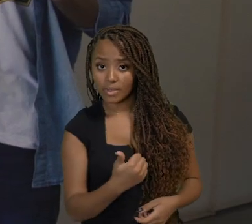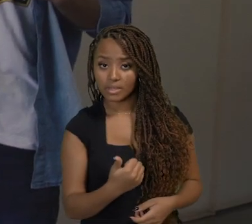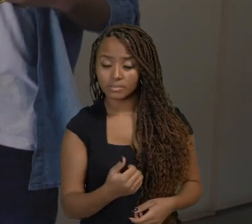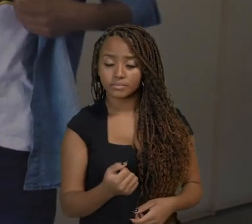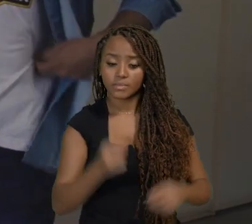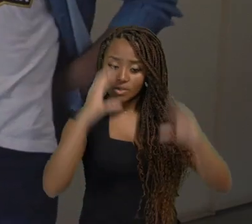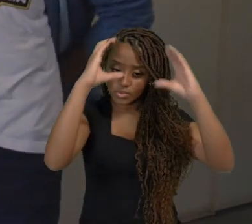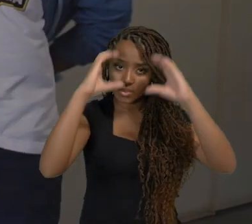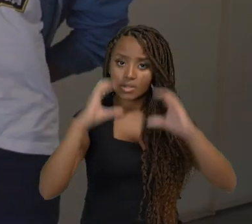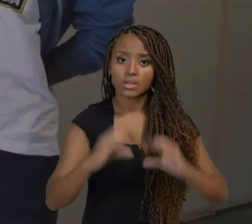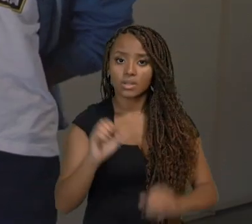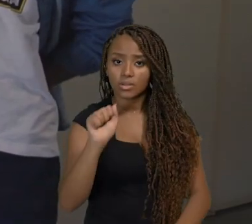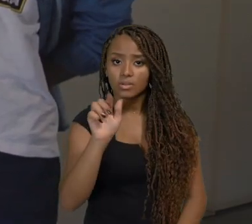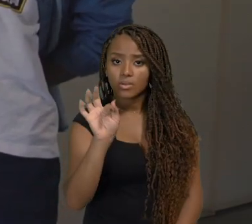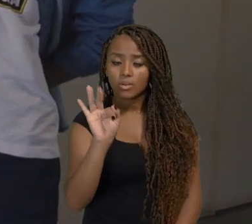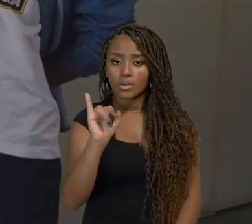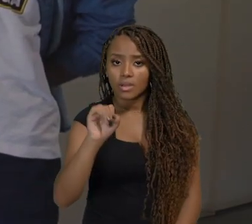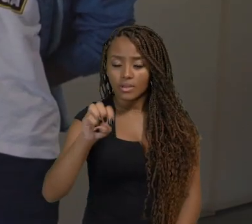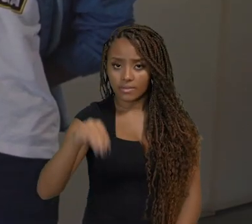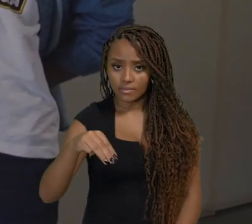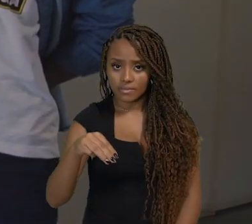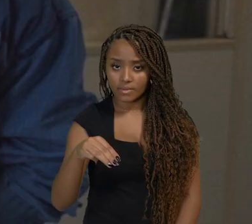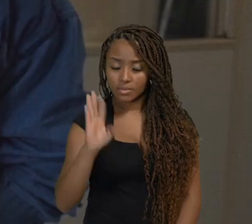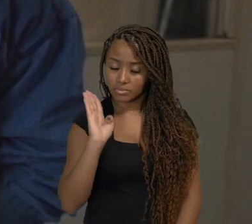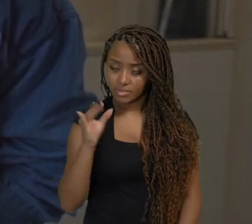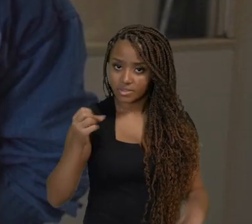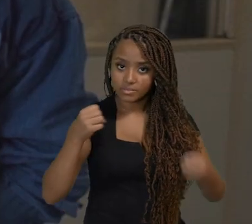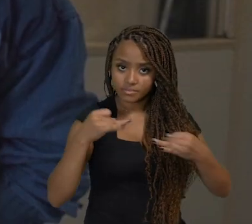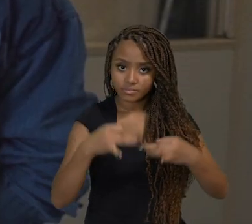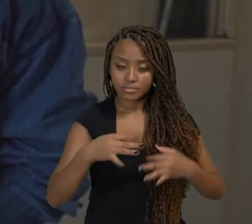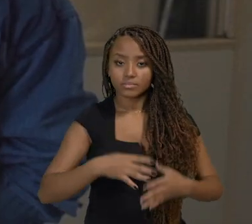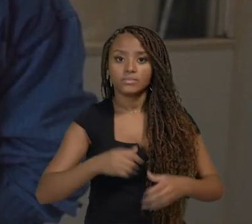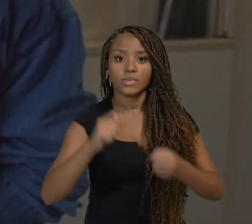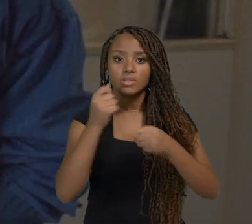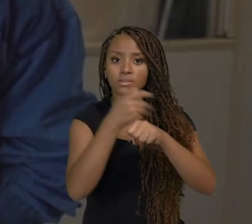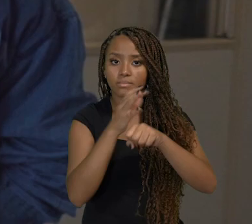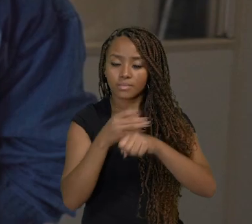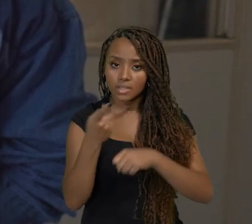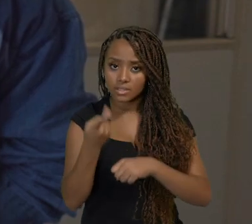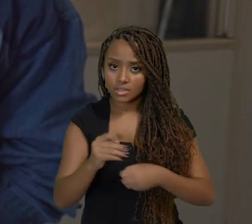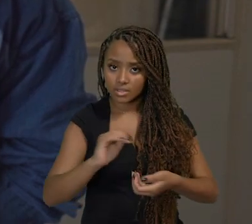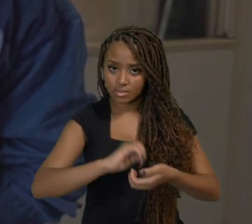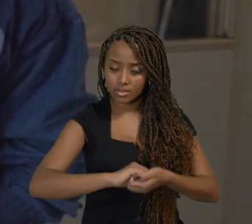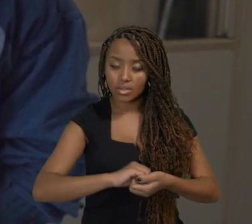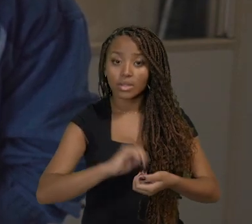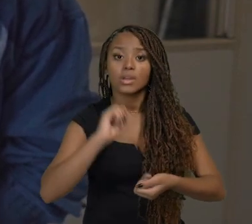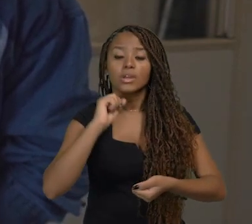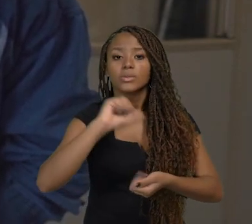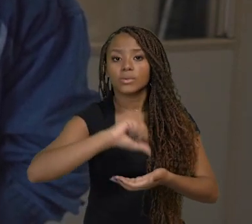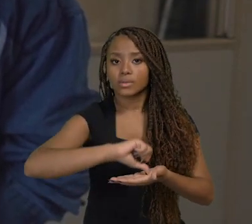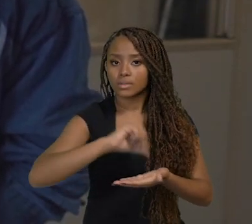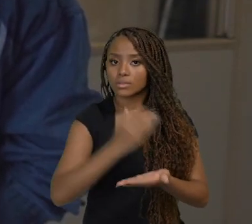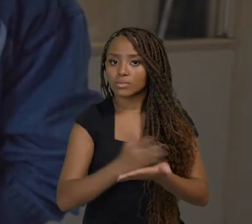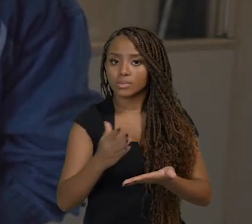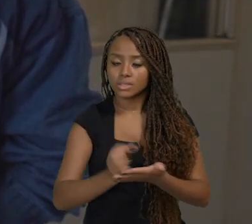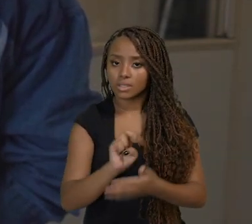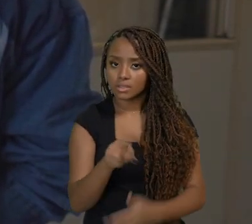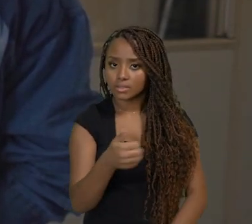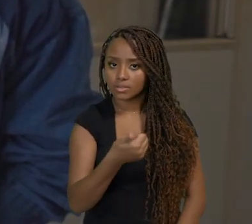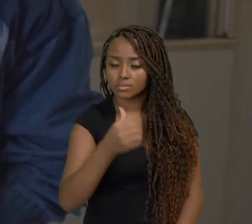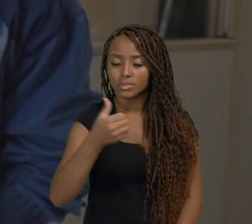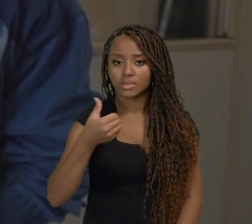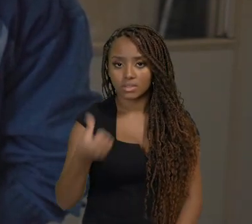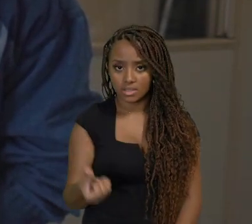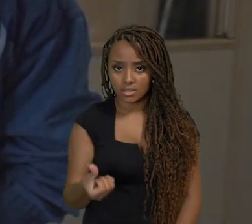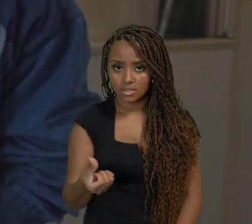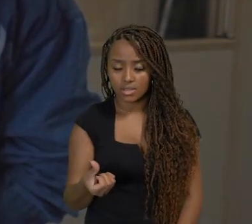Eu sou coordenadora do AFIM, assim como ele já me apresentou. As nossas atividades aqui no campus, elas se iniciaram em 2016. E